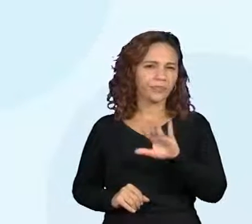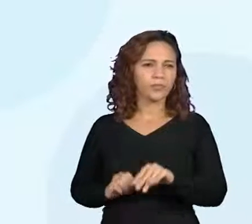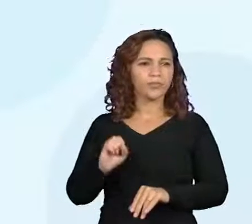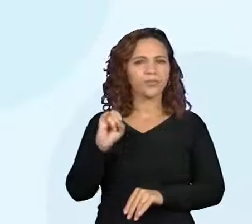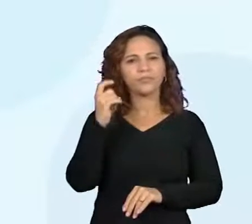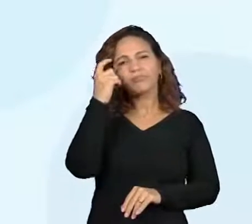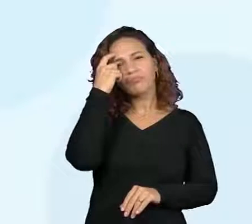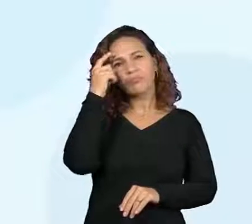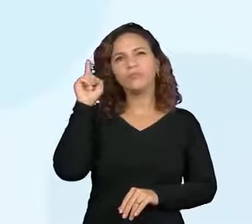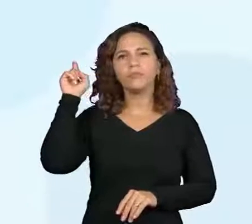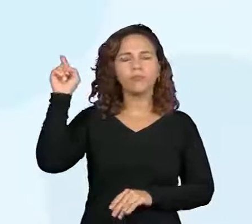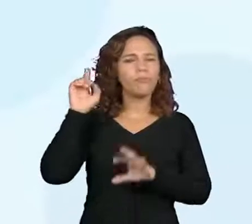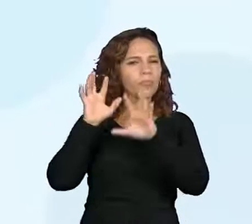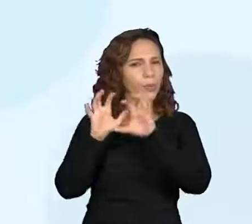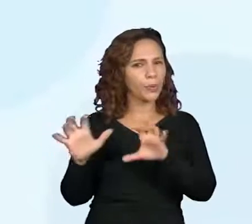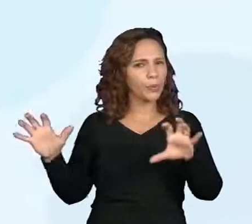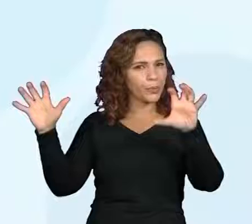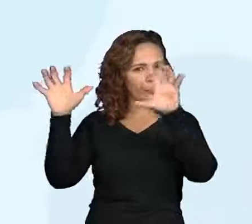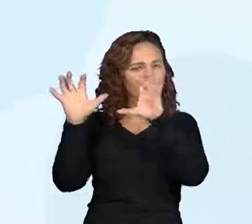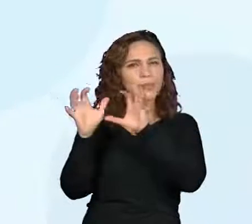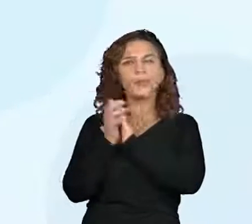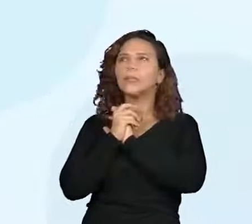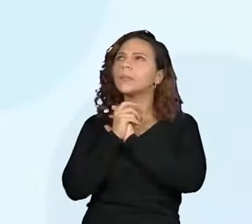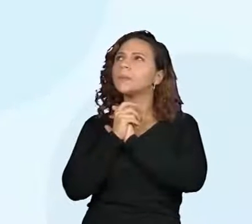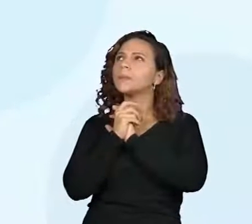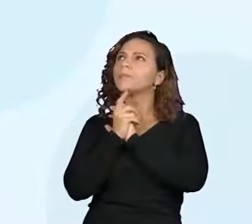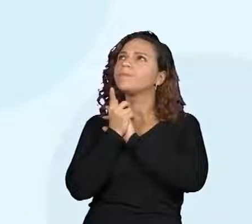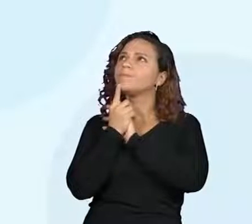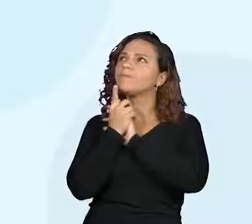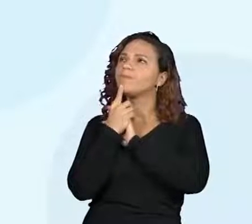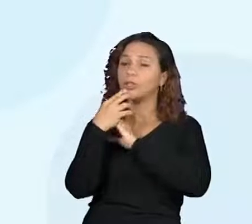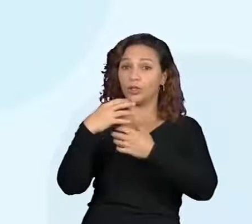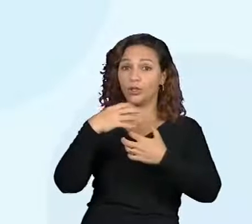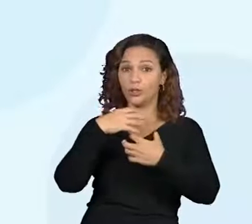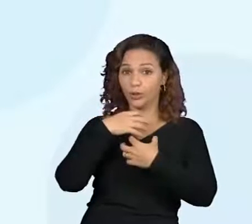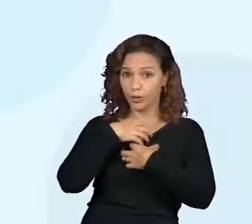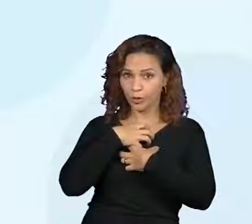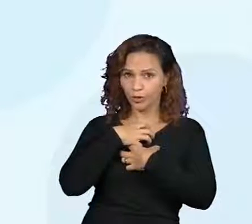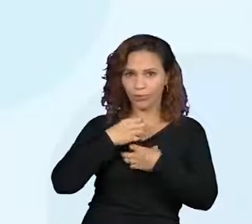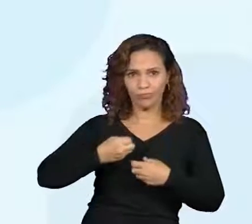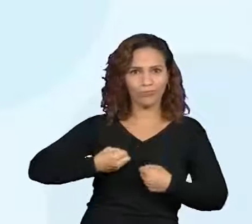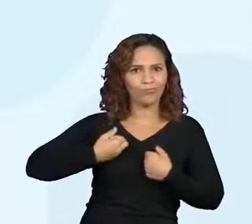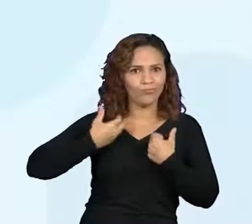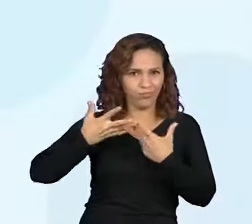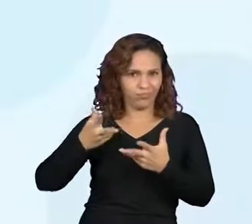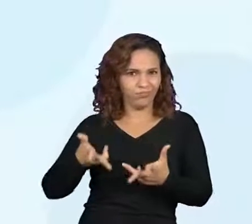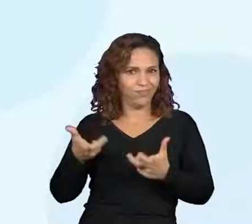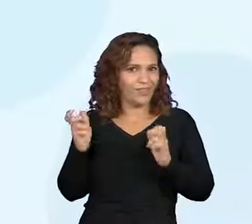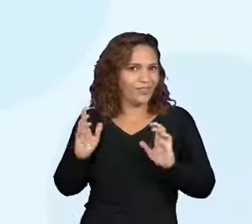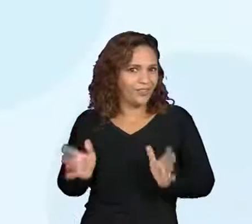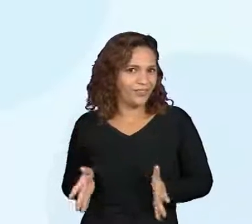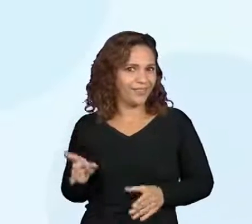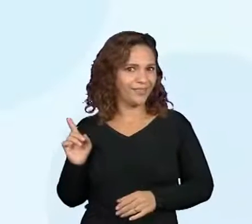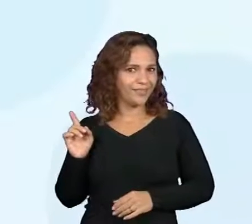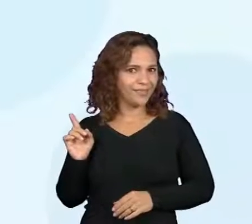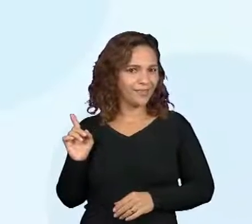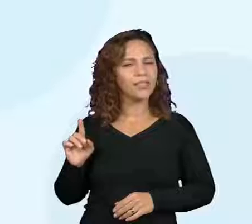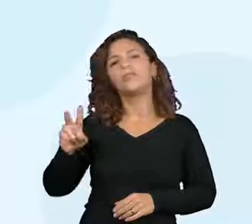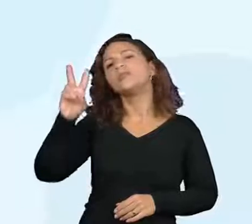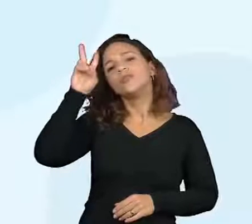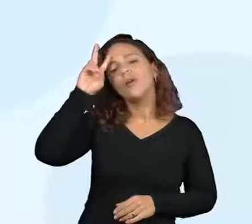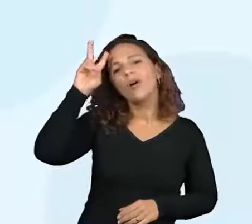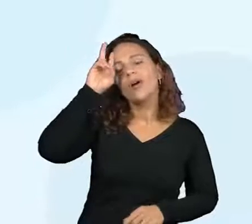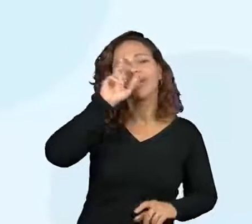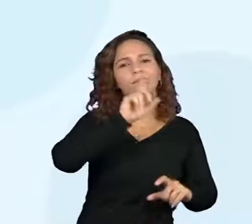nesta nuvem como uma forma de expressão, você já deve ter visto aí numa tirinha, numa história em